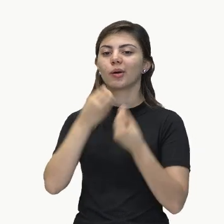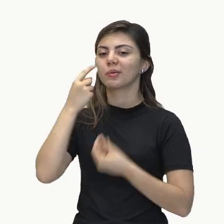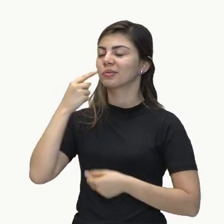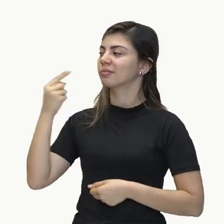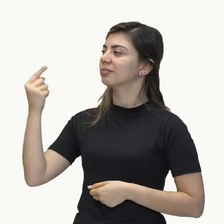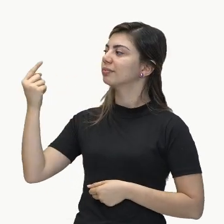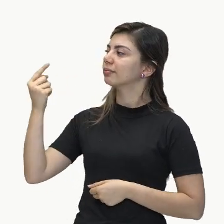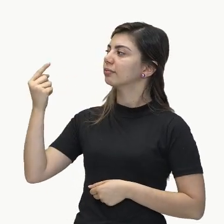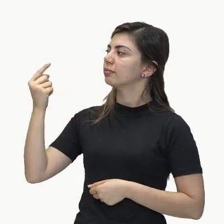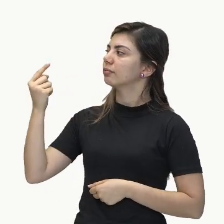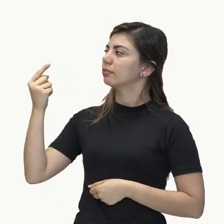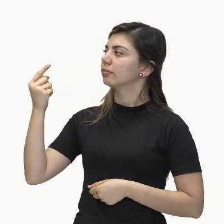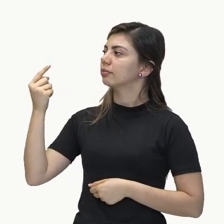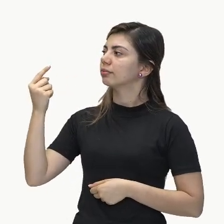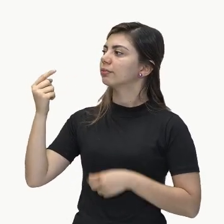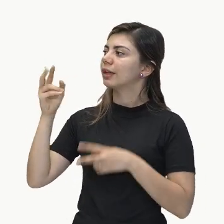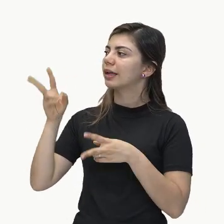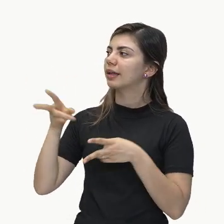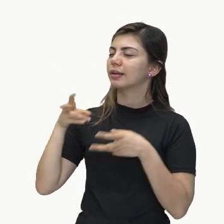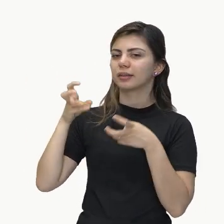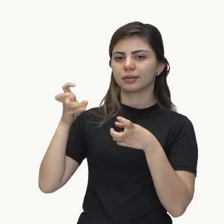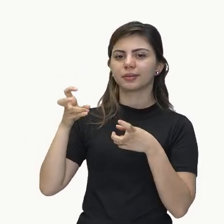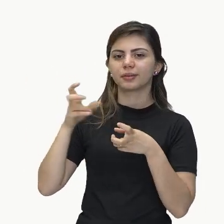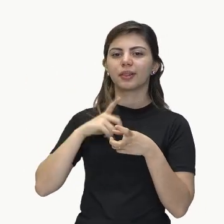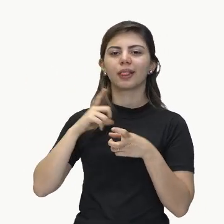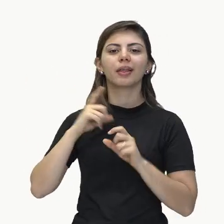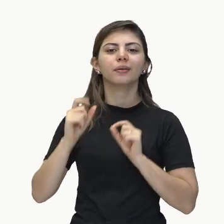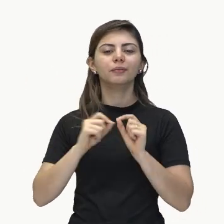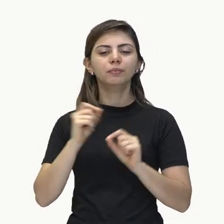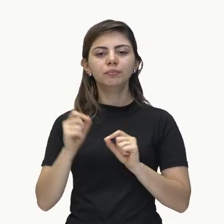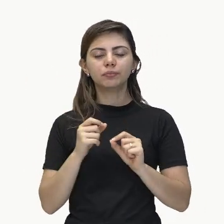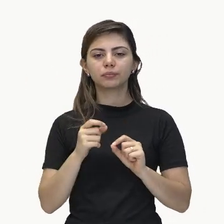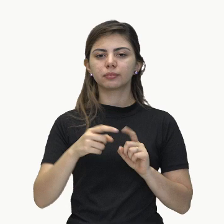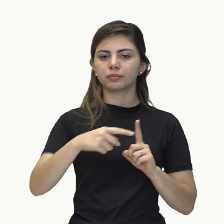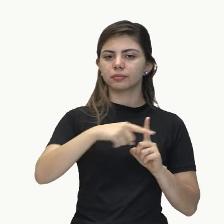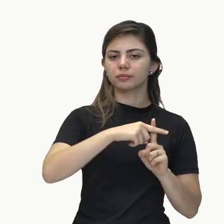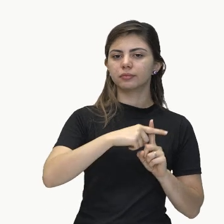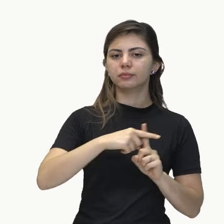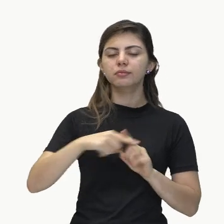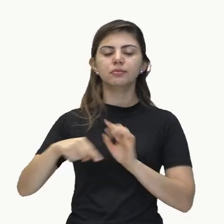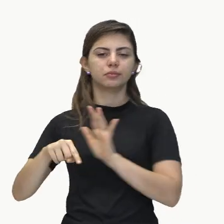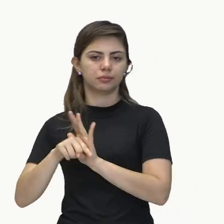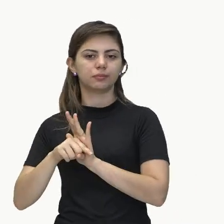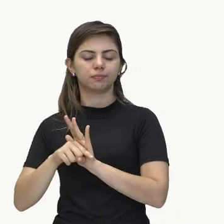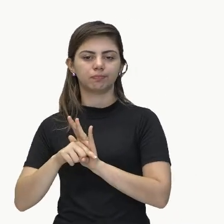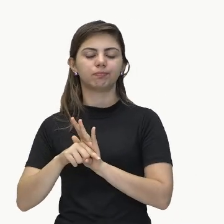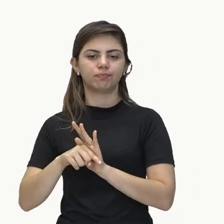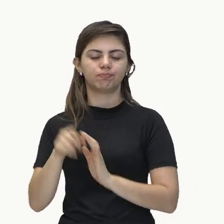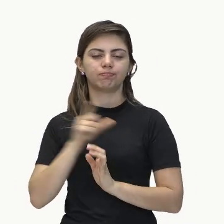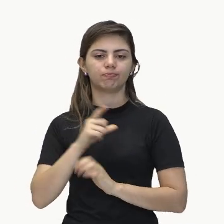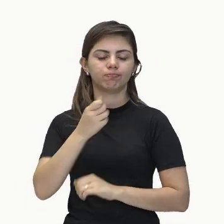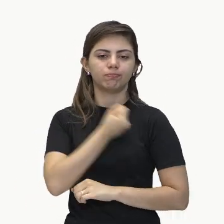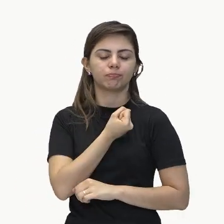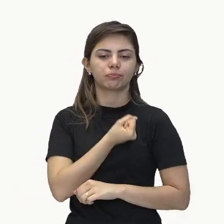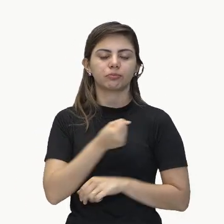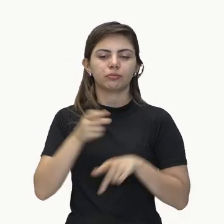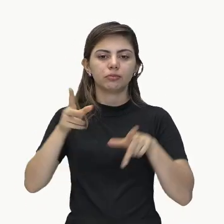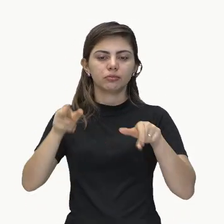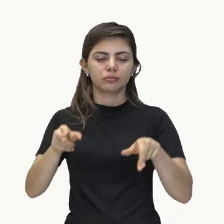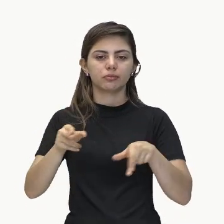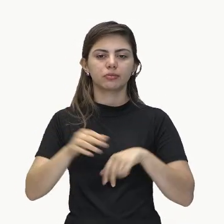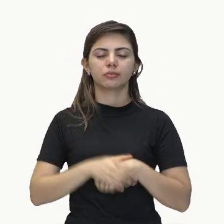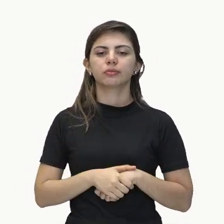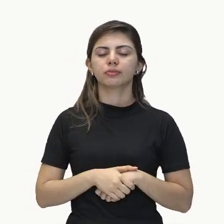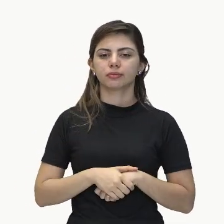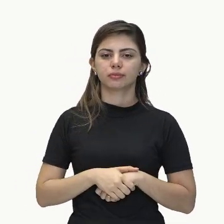aqui, ó. Observe que agora nós temos os termos simétricos ou opostos, que é a mesma coisa.